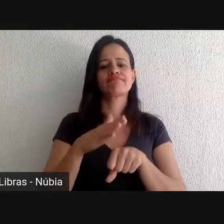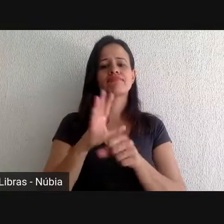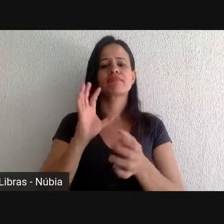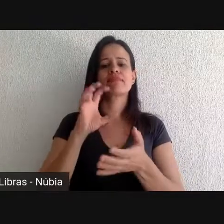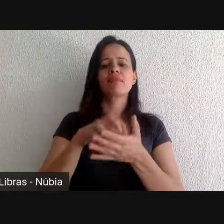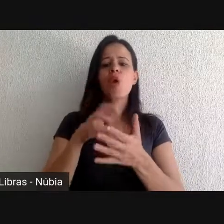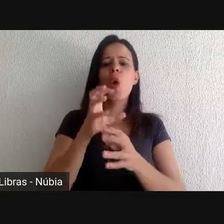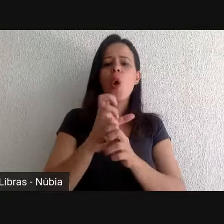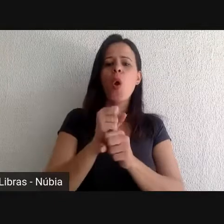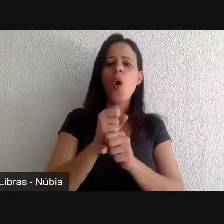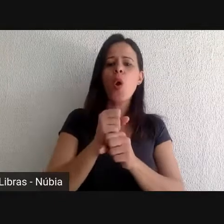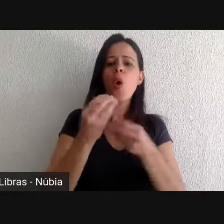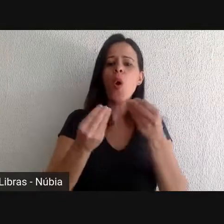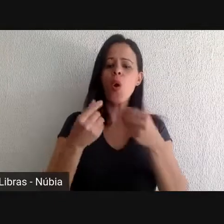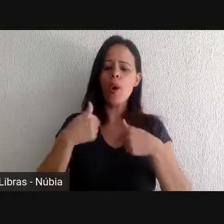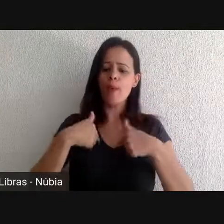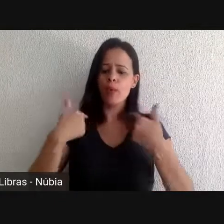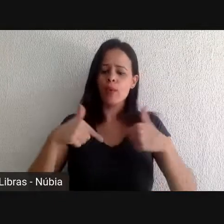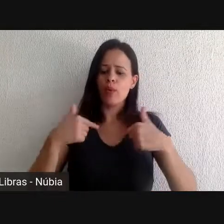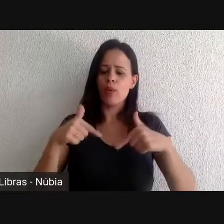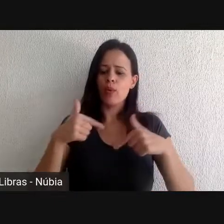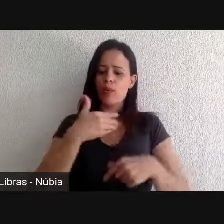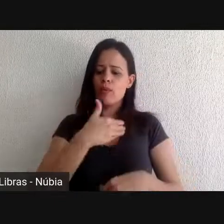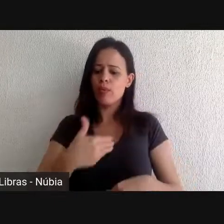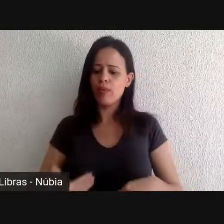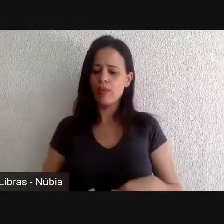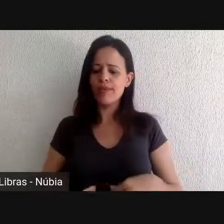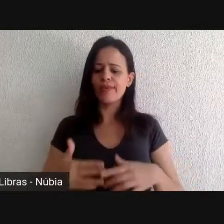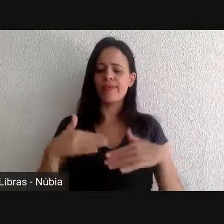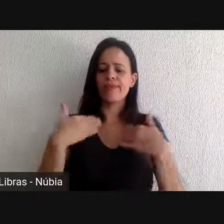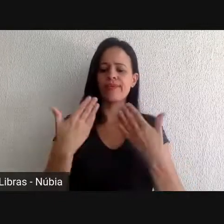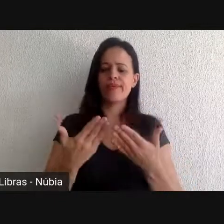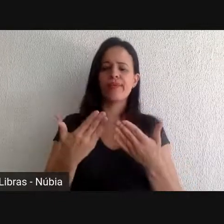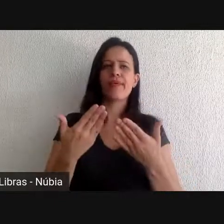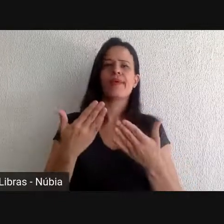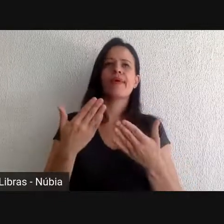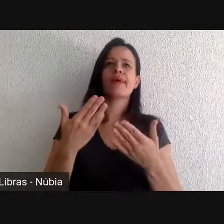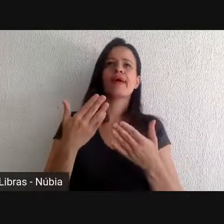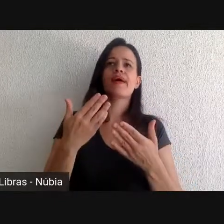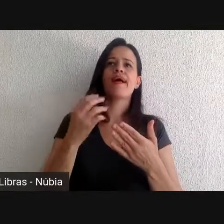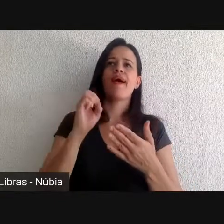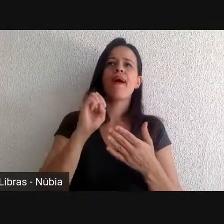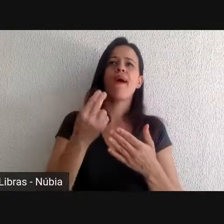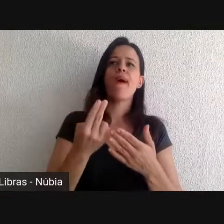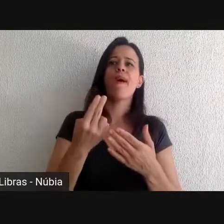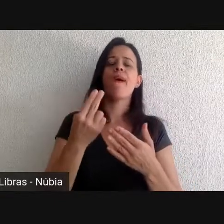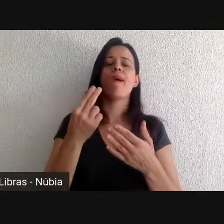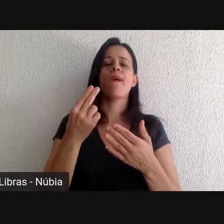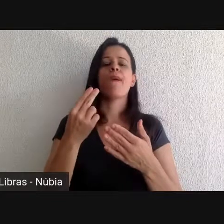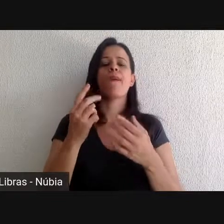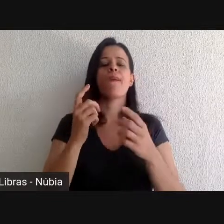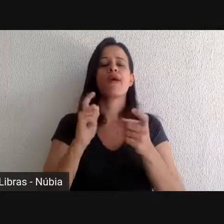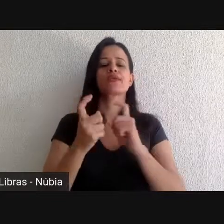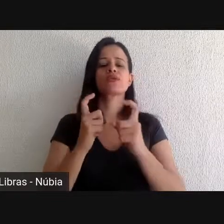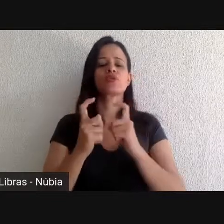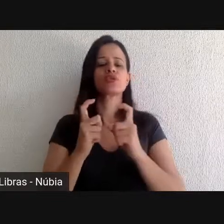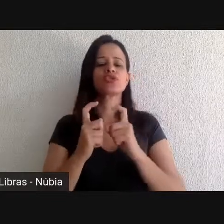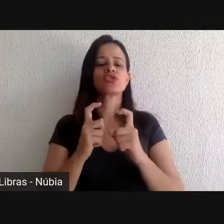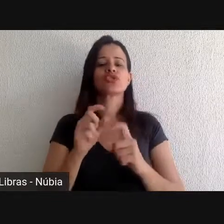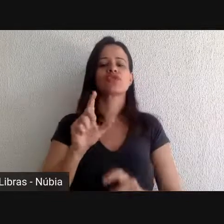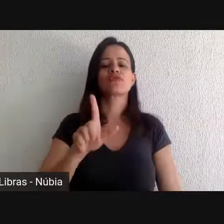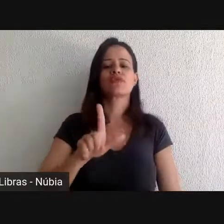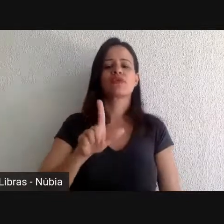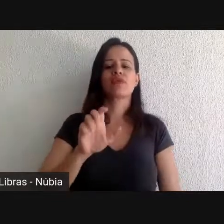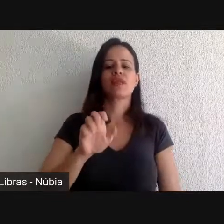como servidor público, seja no Executivo, ou Tribunal de Contas, e mais recentemente no Legislativo, e eu